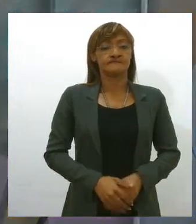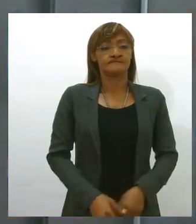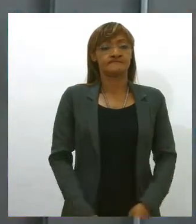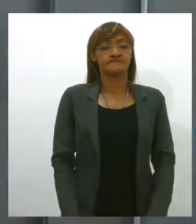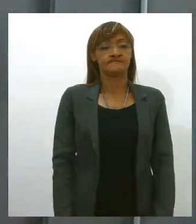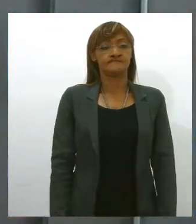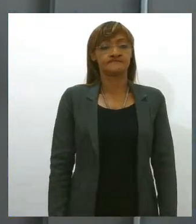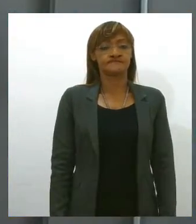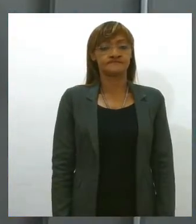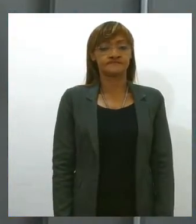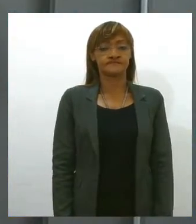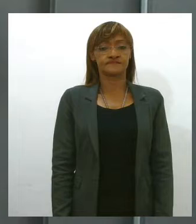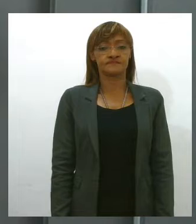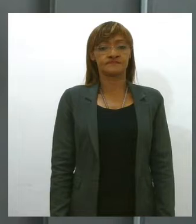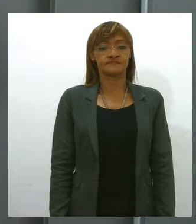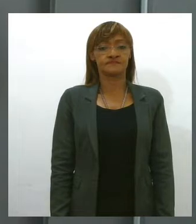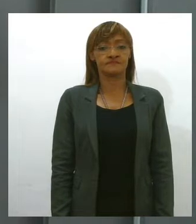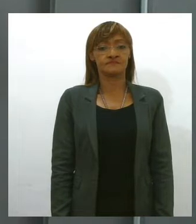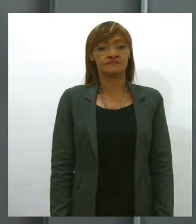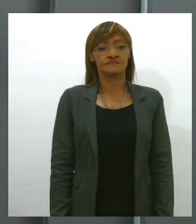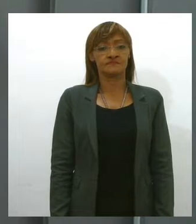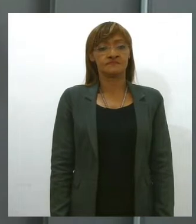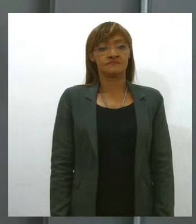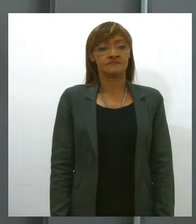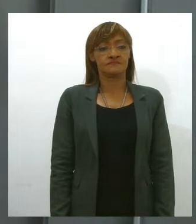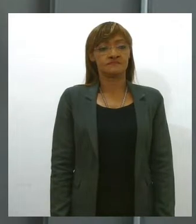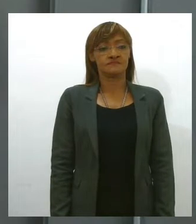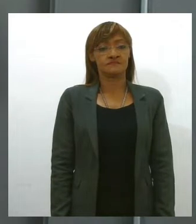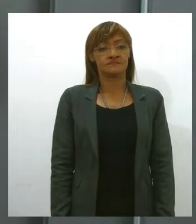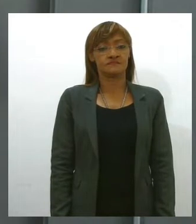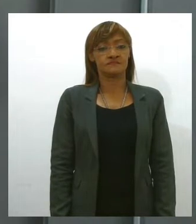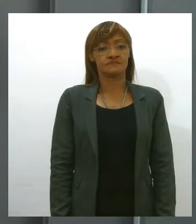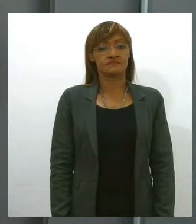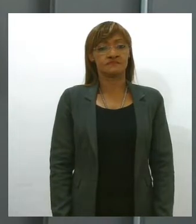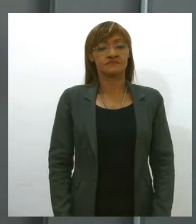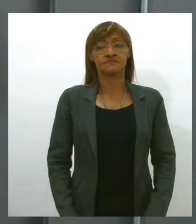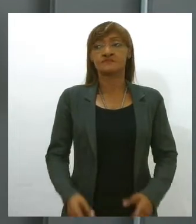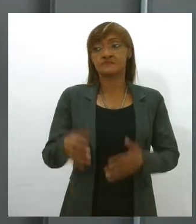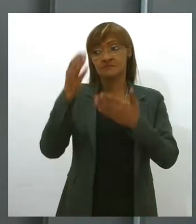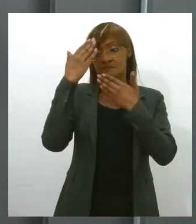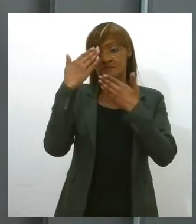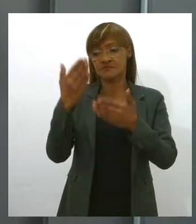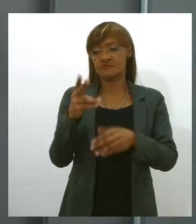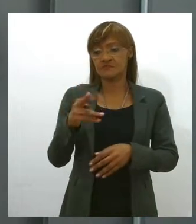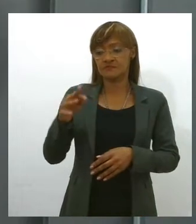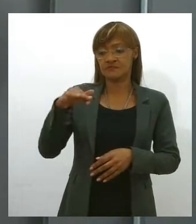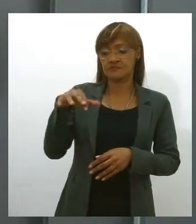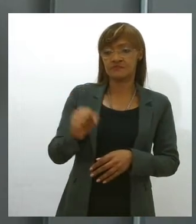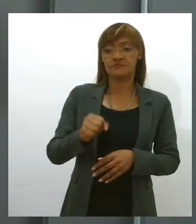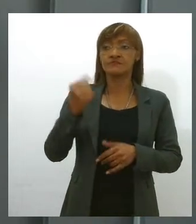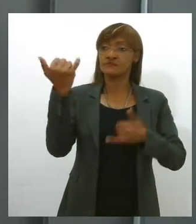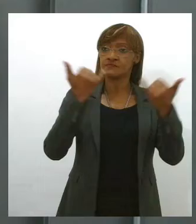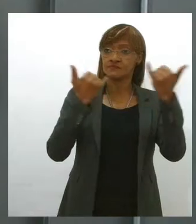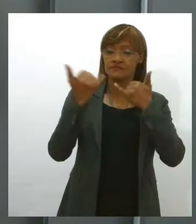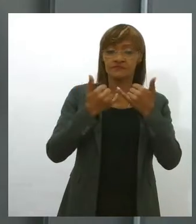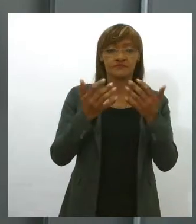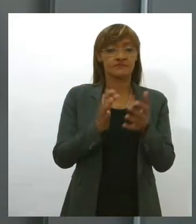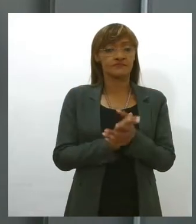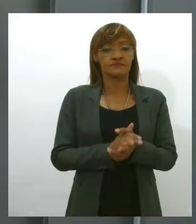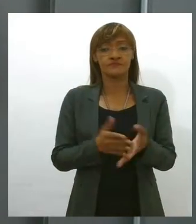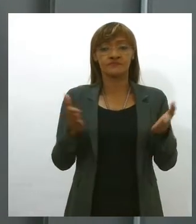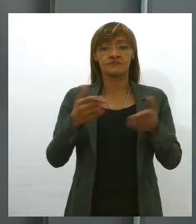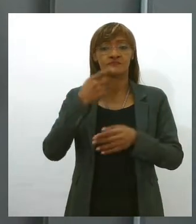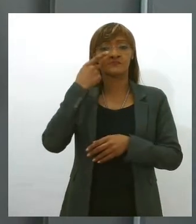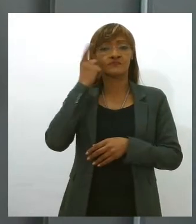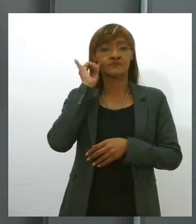E aí bom obrigada Marcos Borges pelas informações e olha foi realizada ontem no plenário